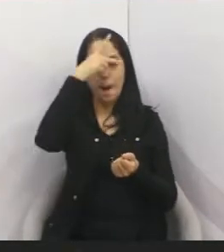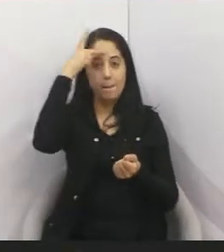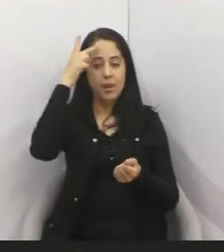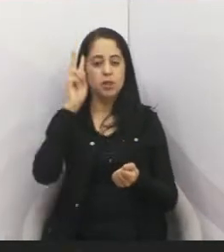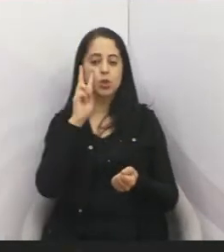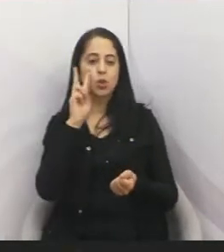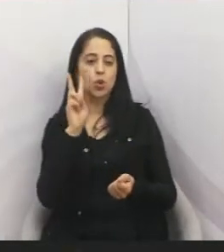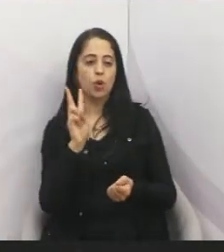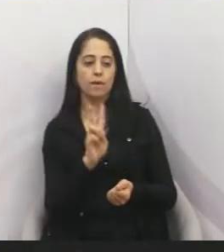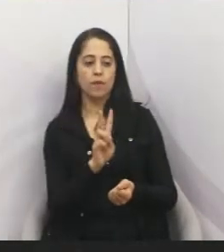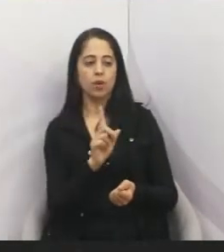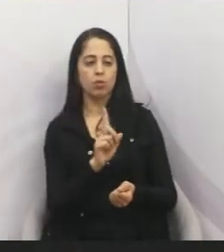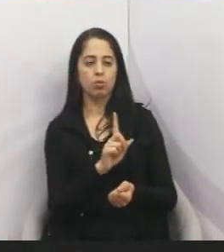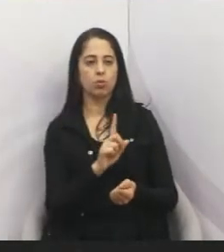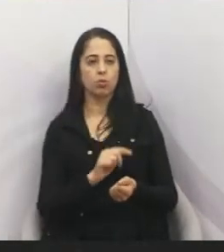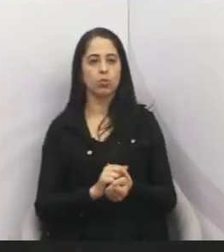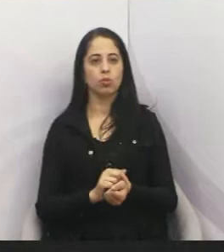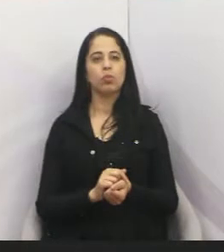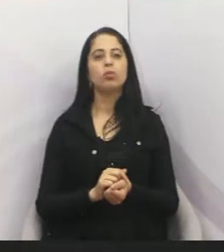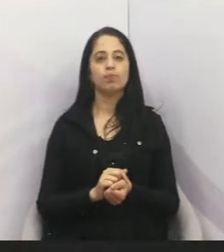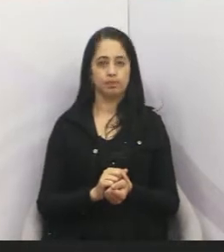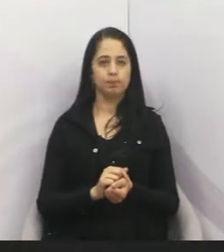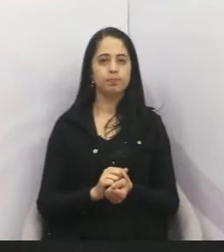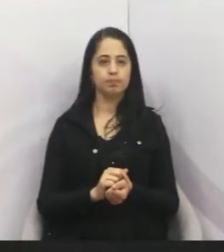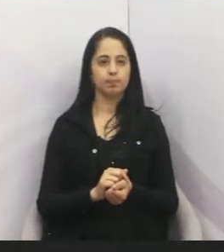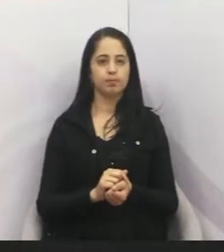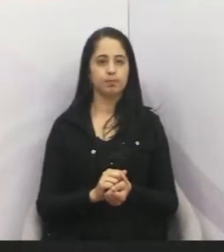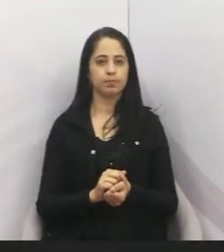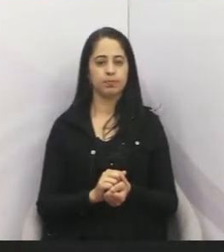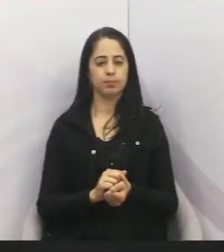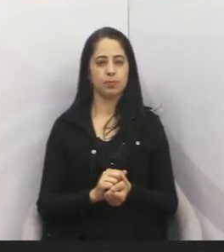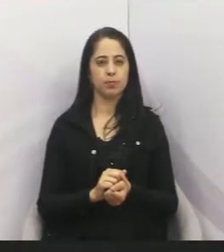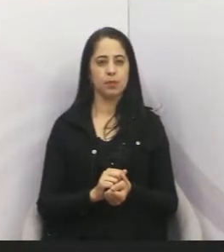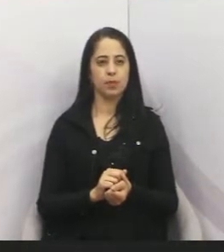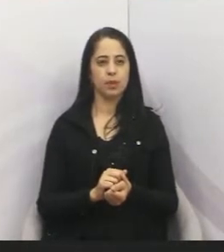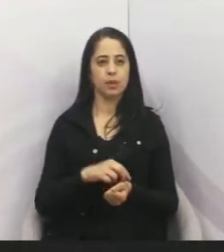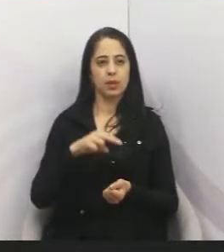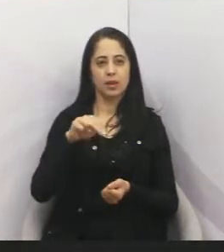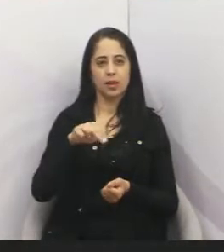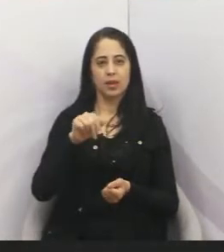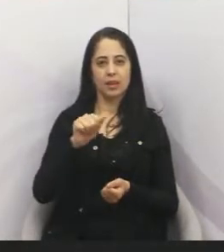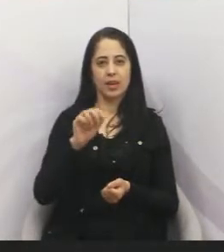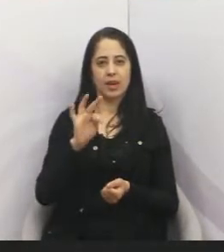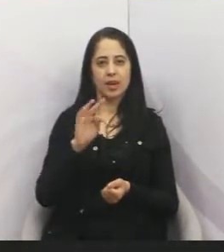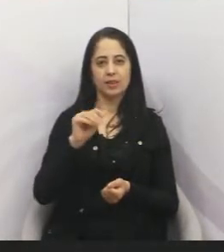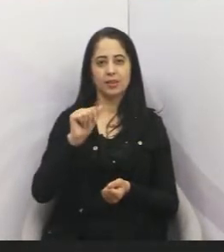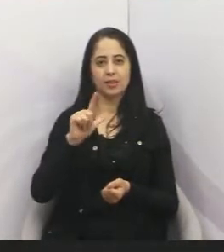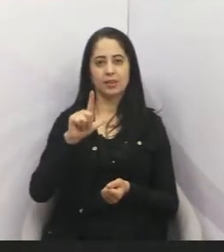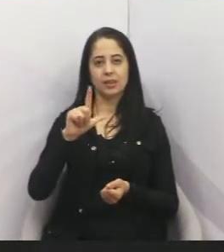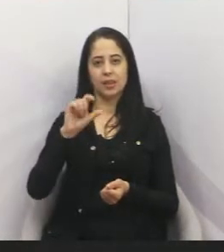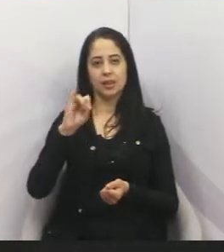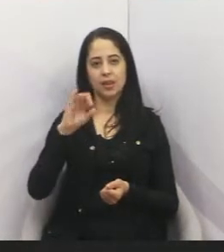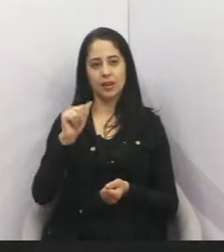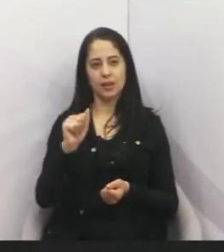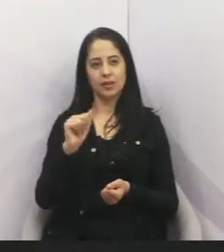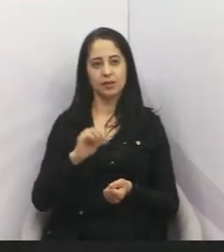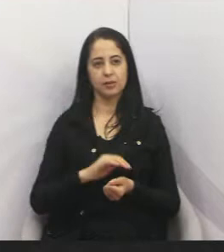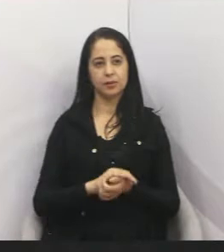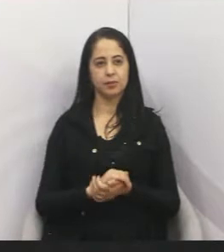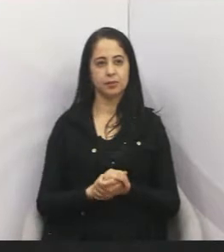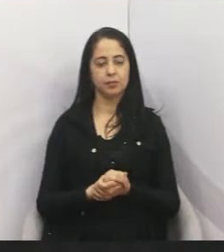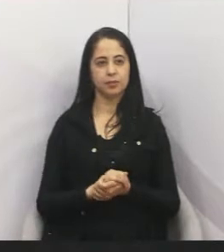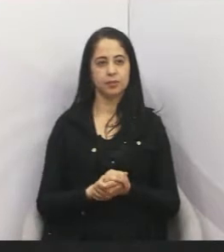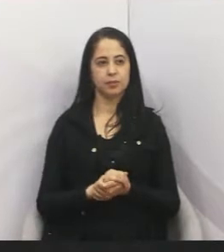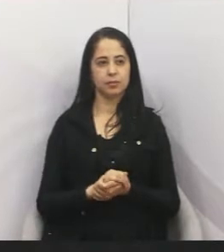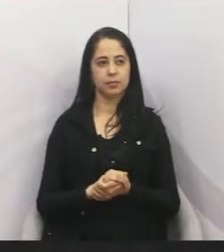uma pessoa presente, a seguir indicada, e pelos membros da sessão: Natália da Conceição. RG. Pode falar o